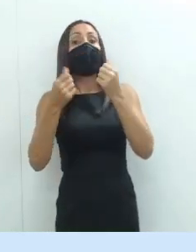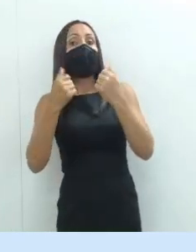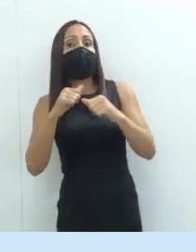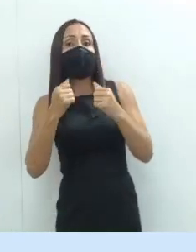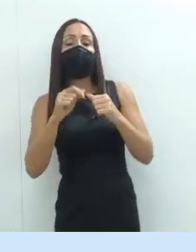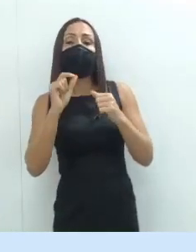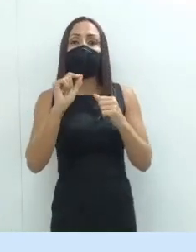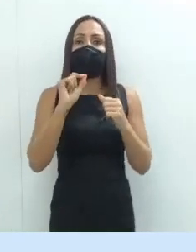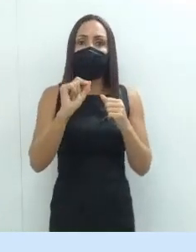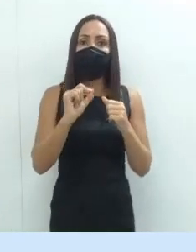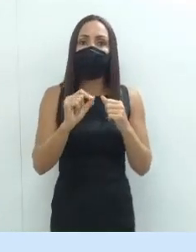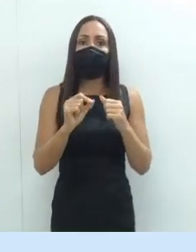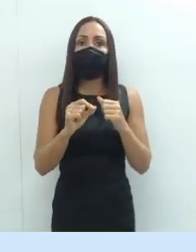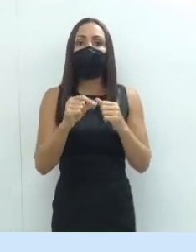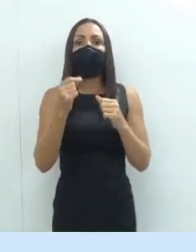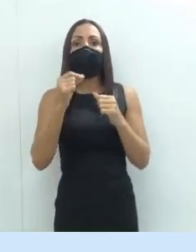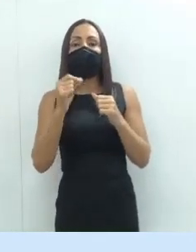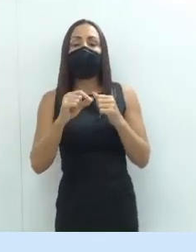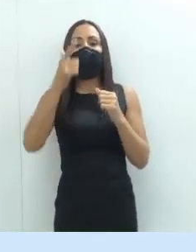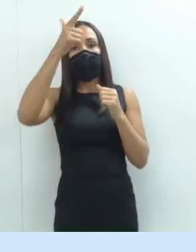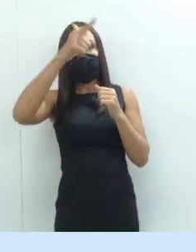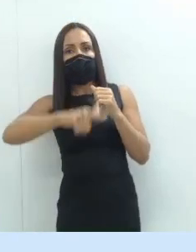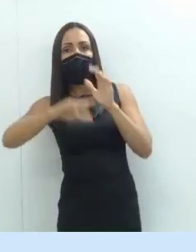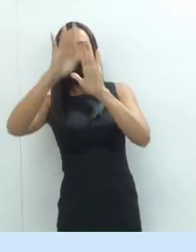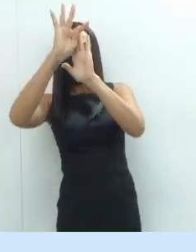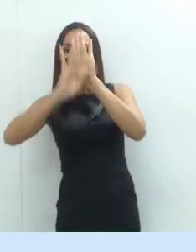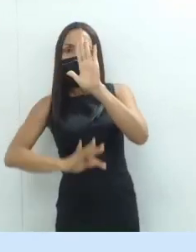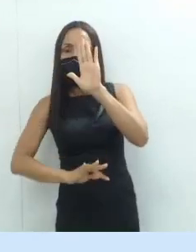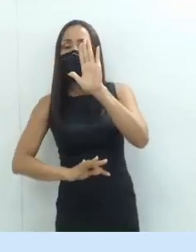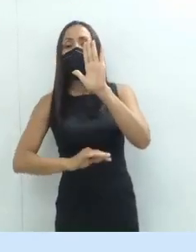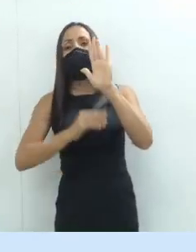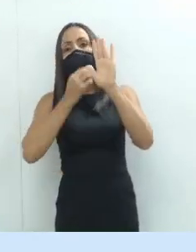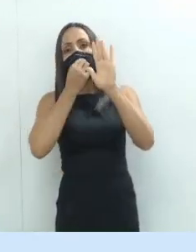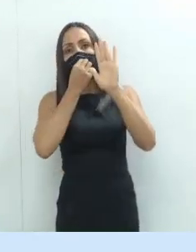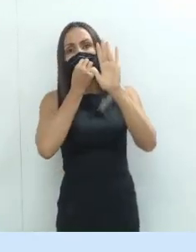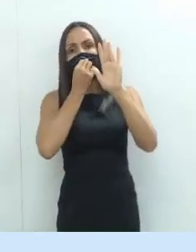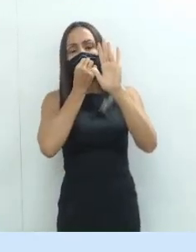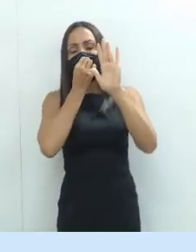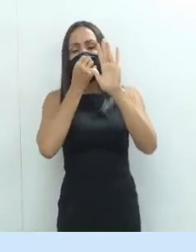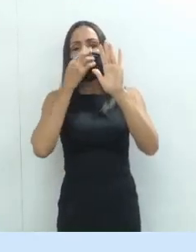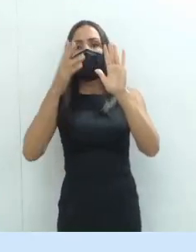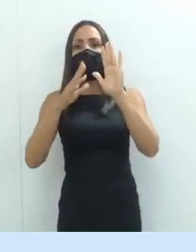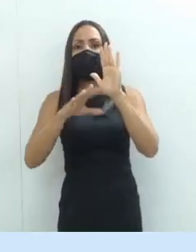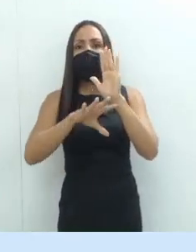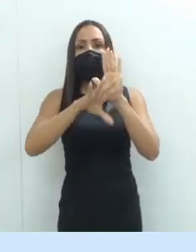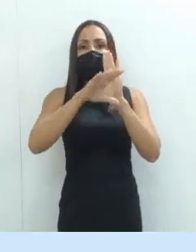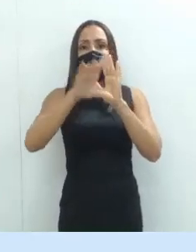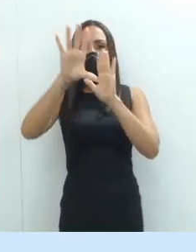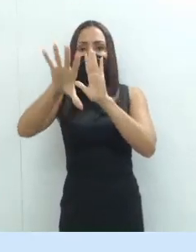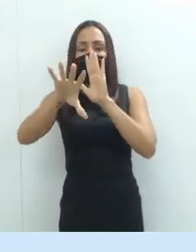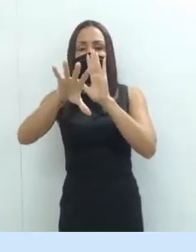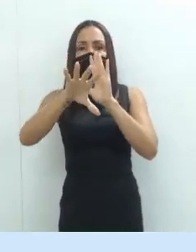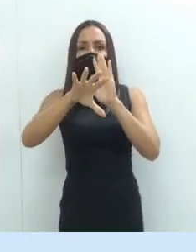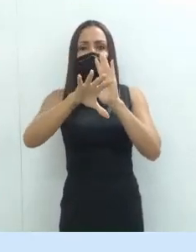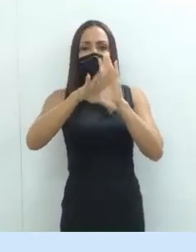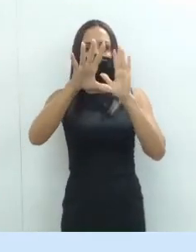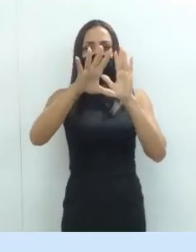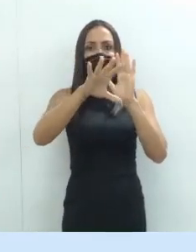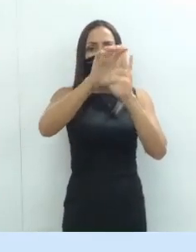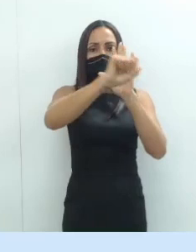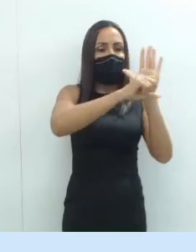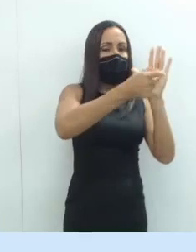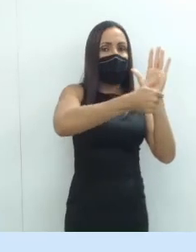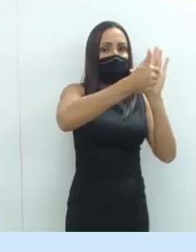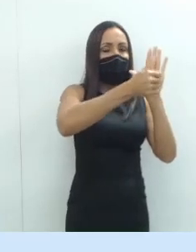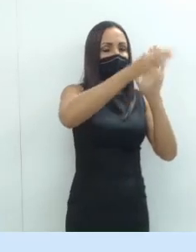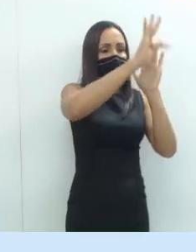você faça uma retextualização, ou seja, que você pegue aquele texto e adapte com